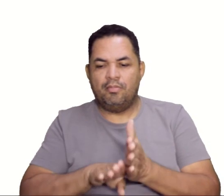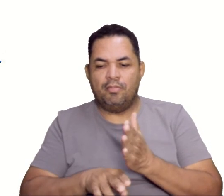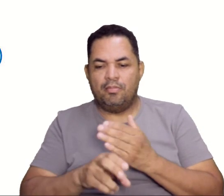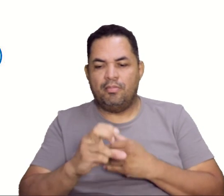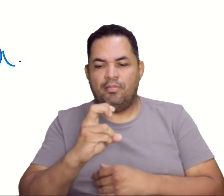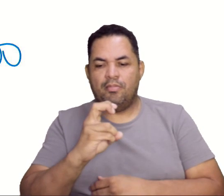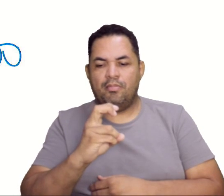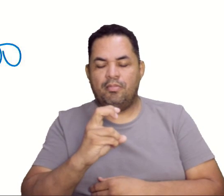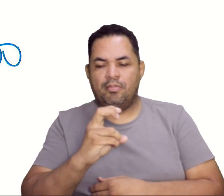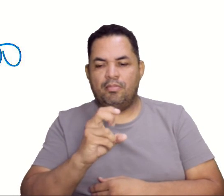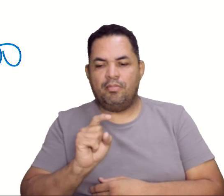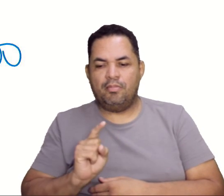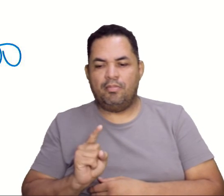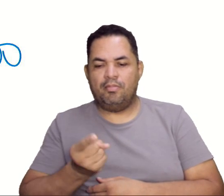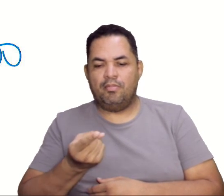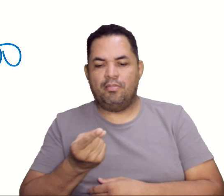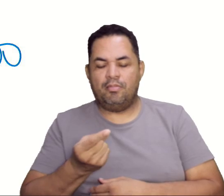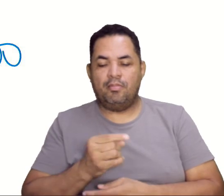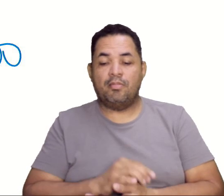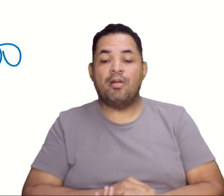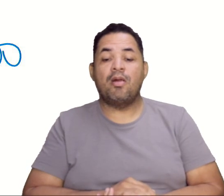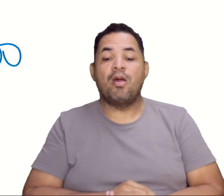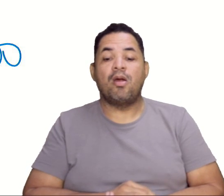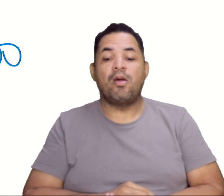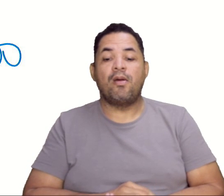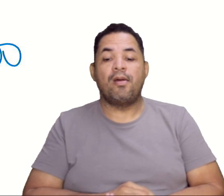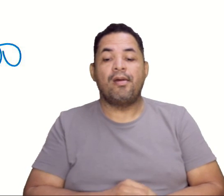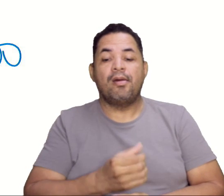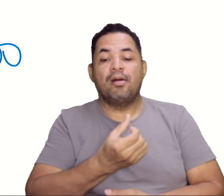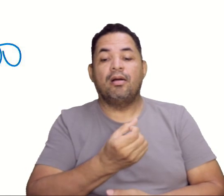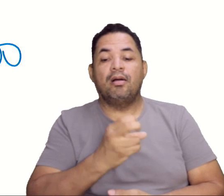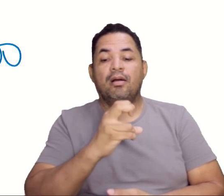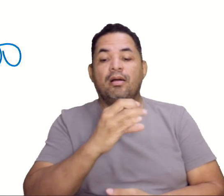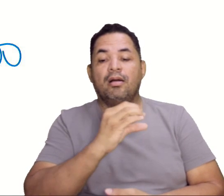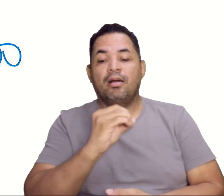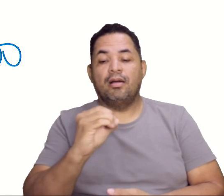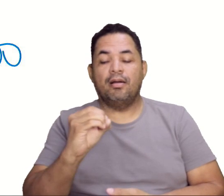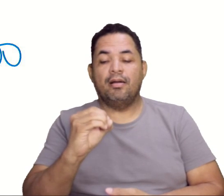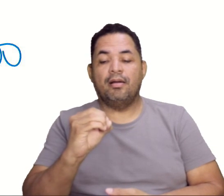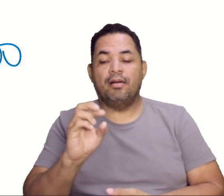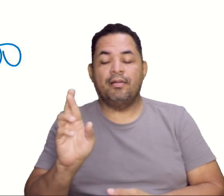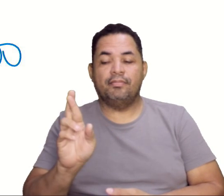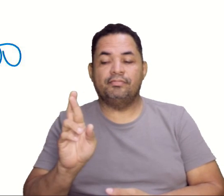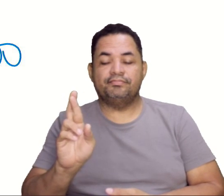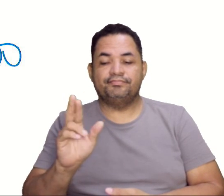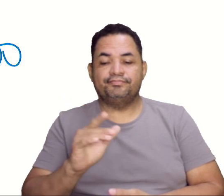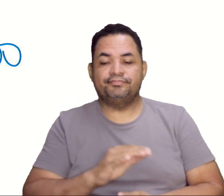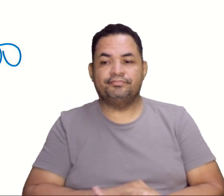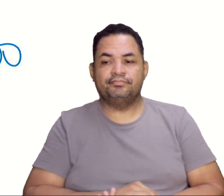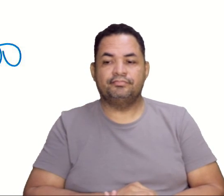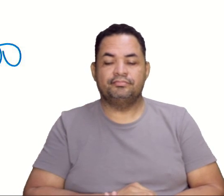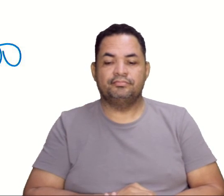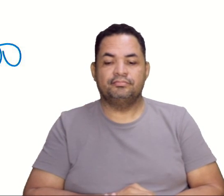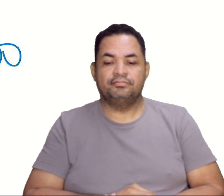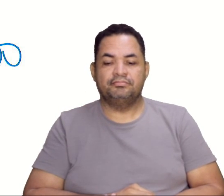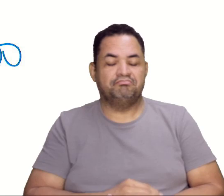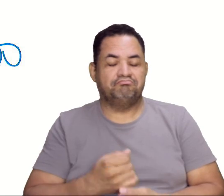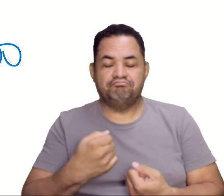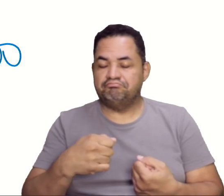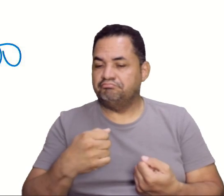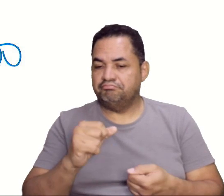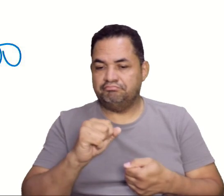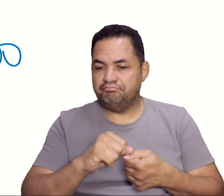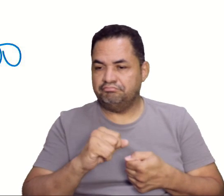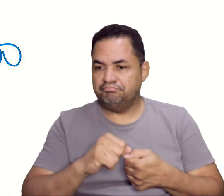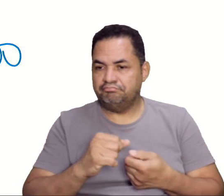Capital Inicial 5000 quanto que tinha que rendeu de juro então R 650 essa parte aqui a gente não precisaria nem fazer né porque é meio